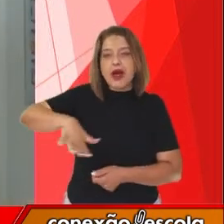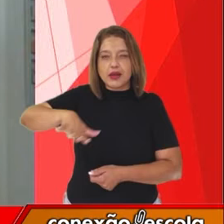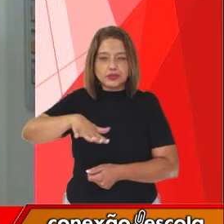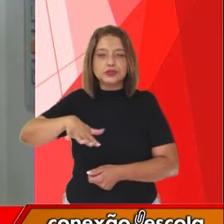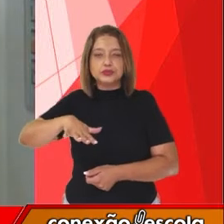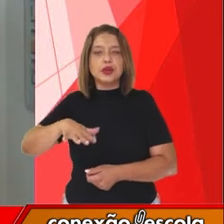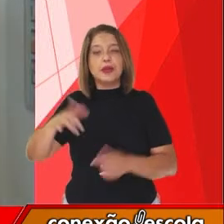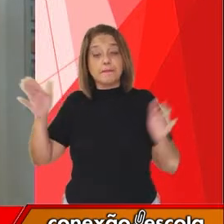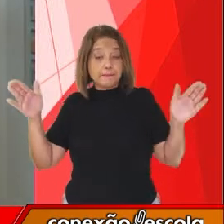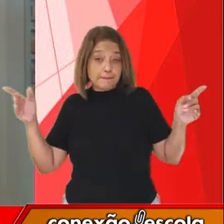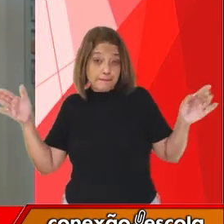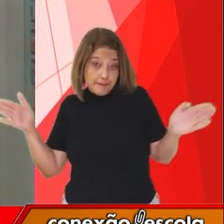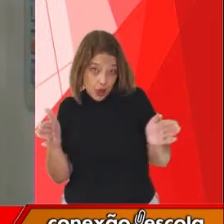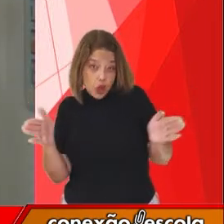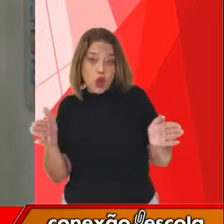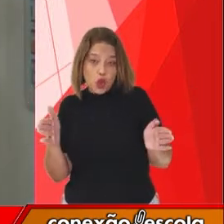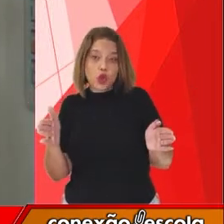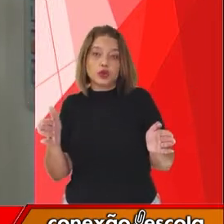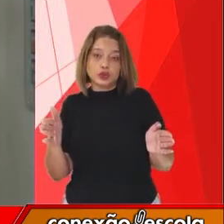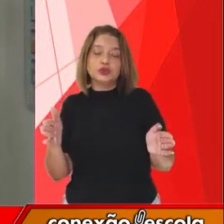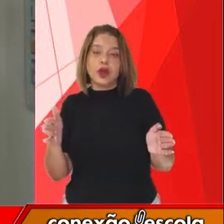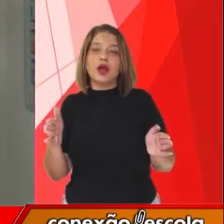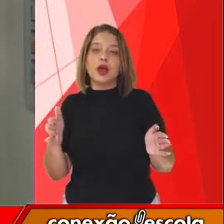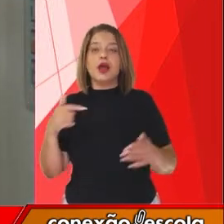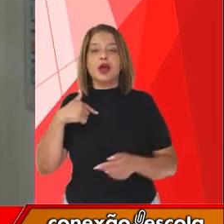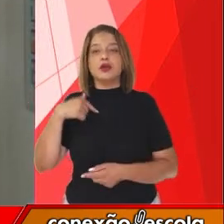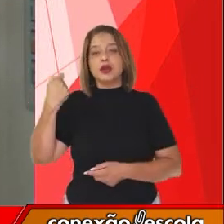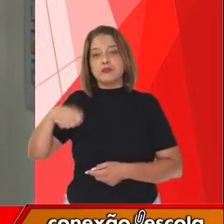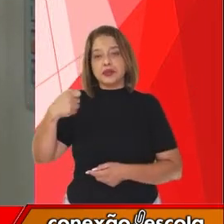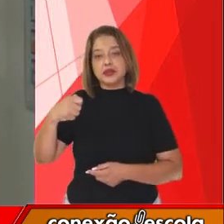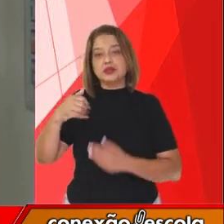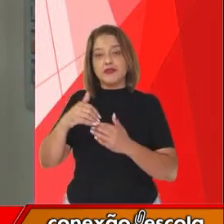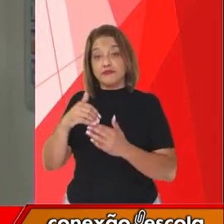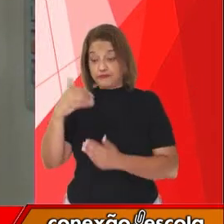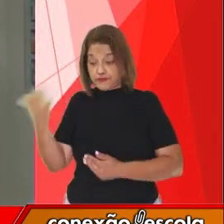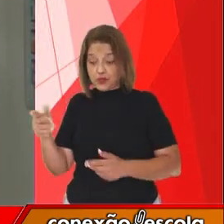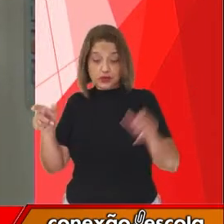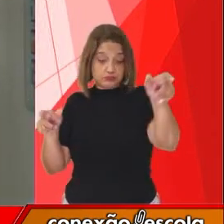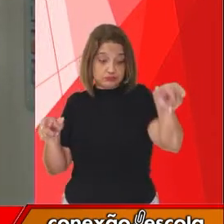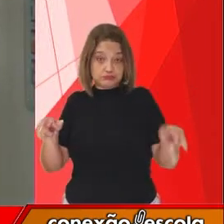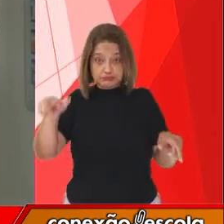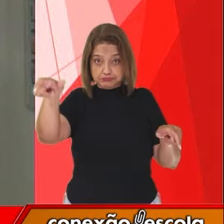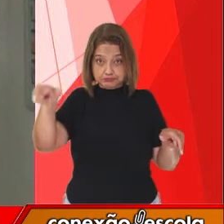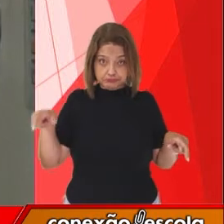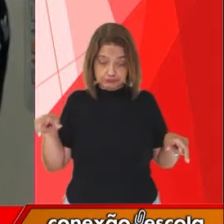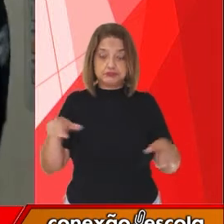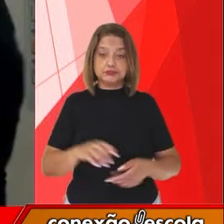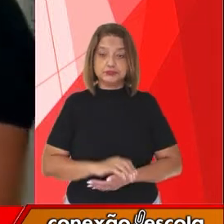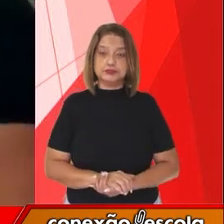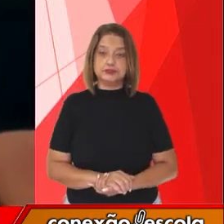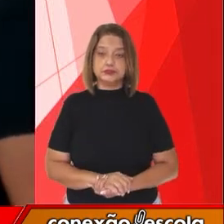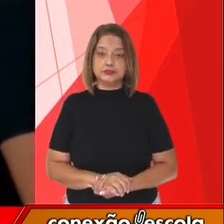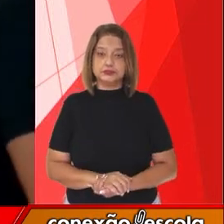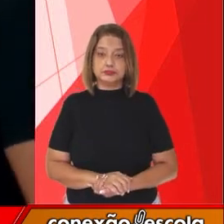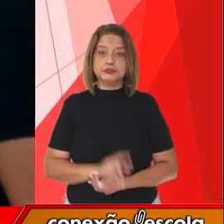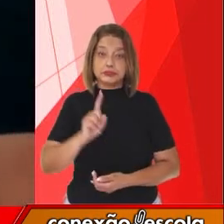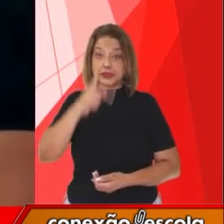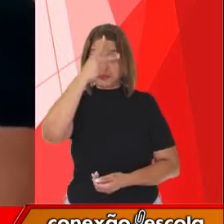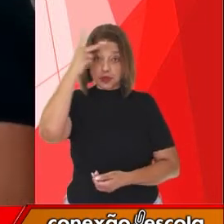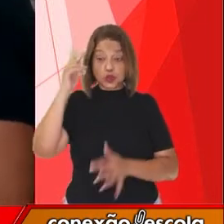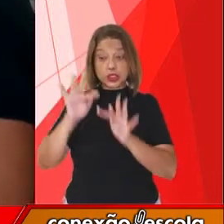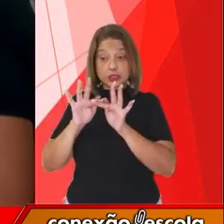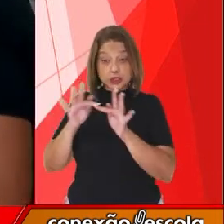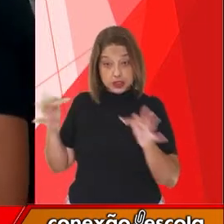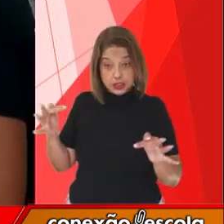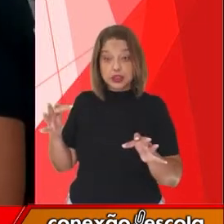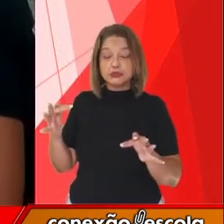Uso a linha lateral interna. Essa é a linha do simples. Ok? Ó,